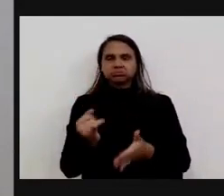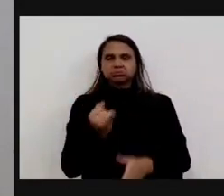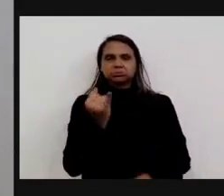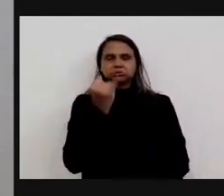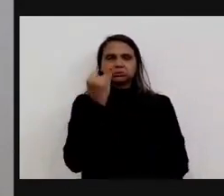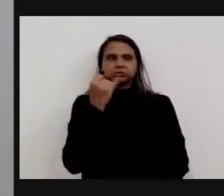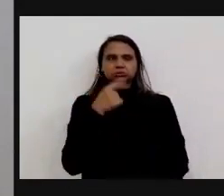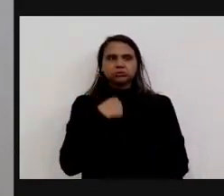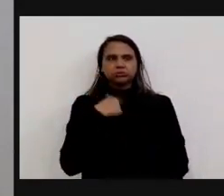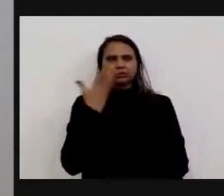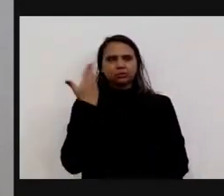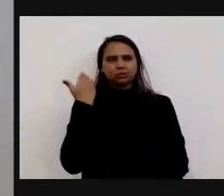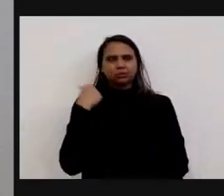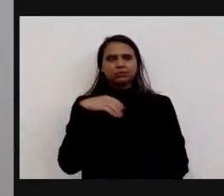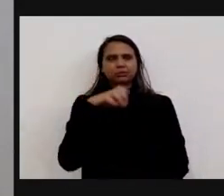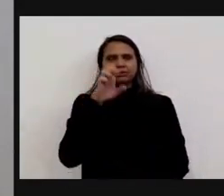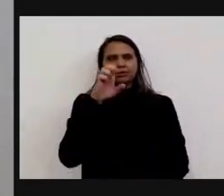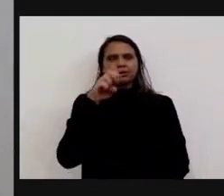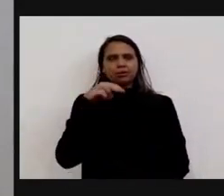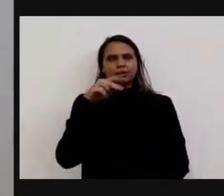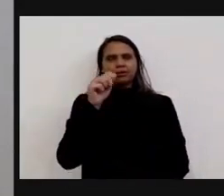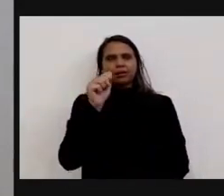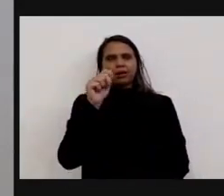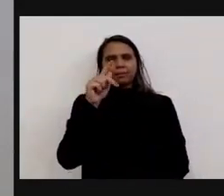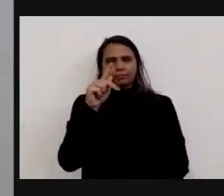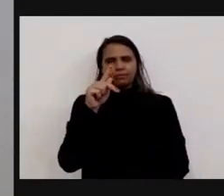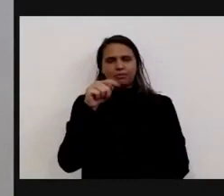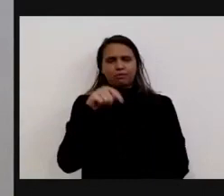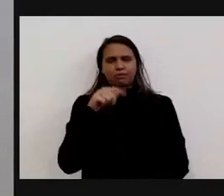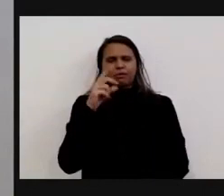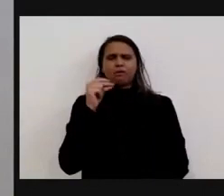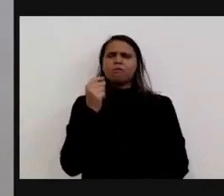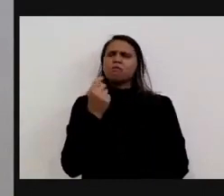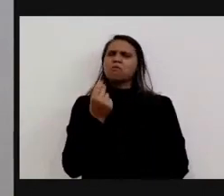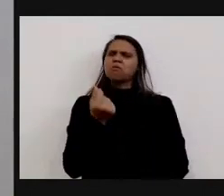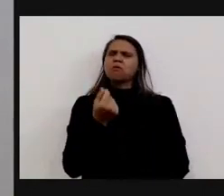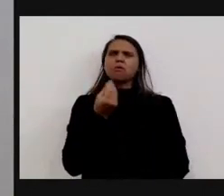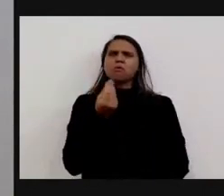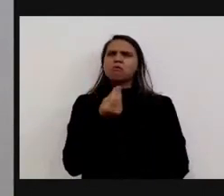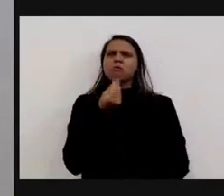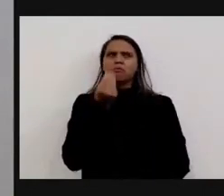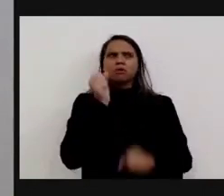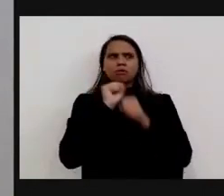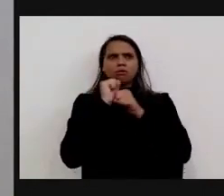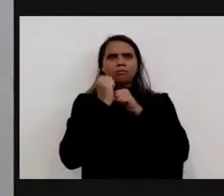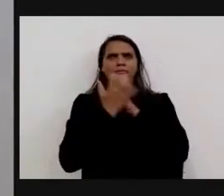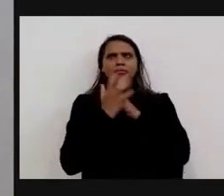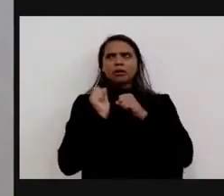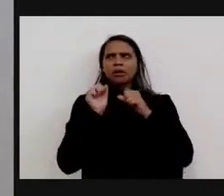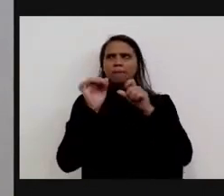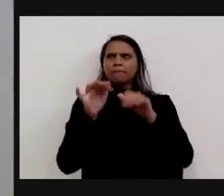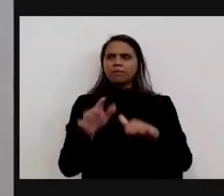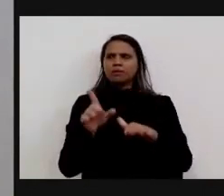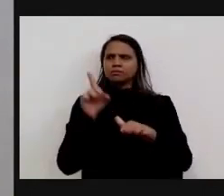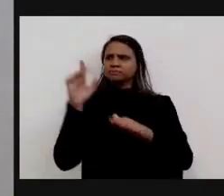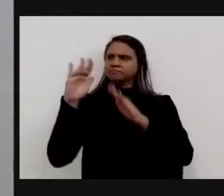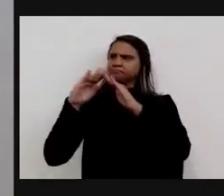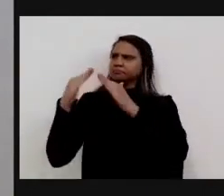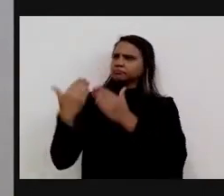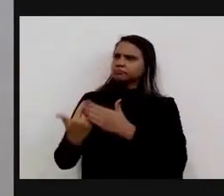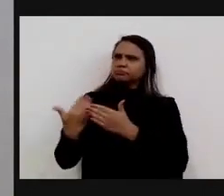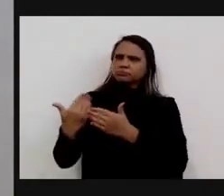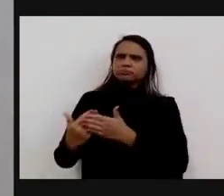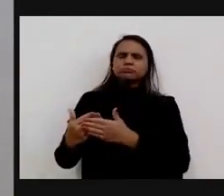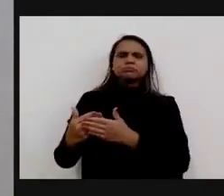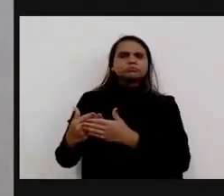enap né até pouco tempo atrás e as pessoas falam Nossa são impressionante como que na pandemia enap entregou tanto e muito foi